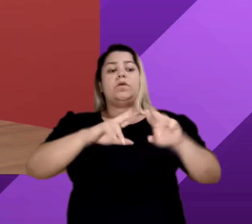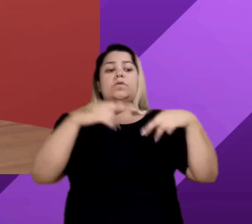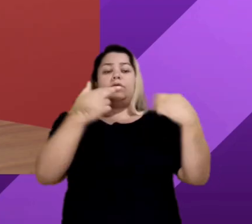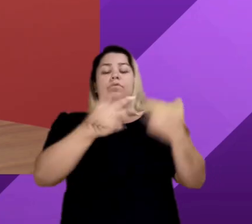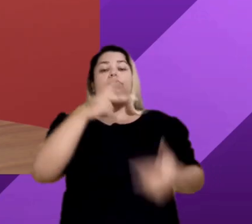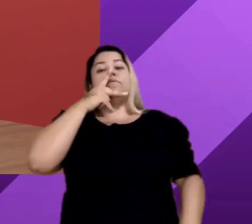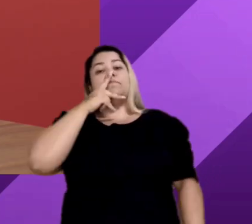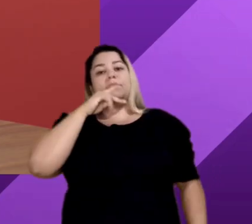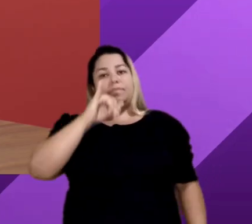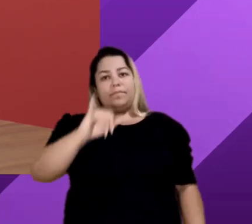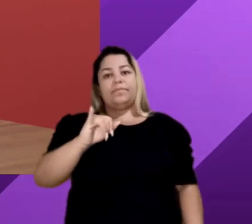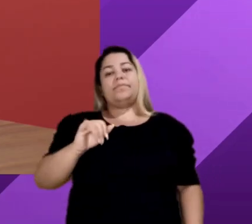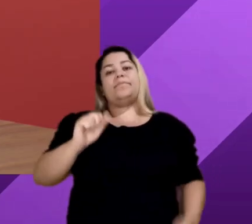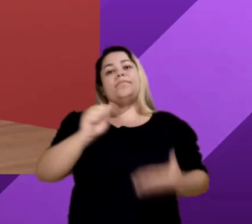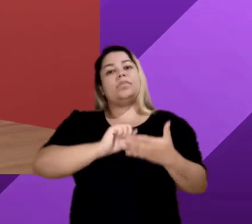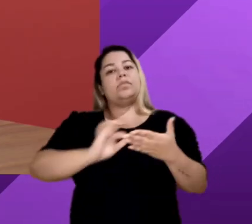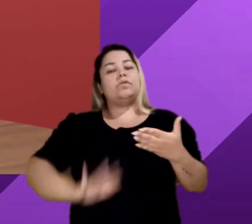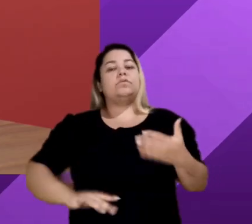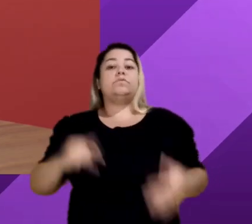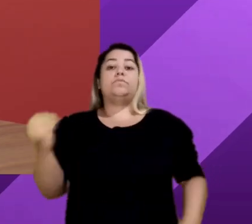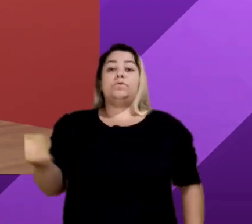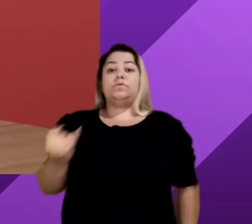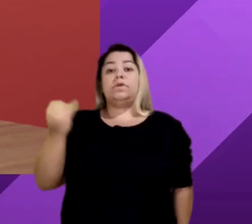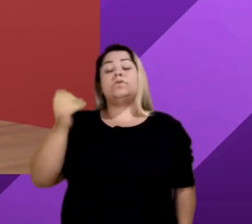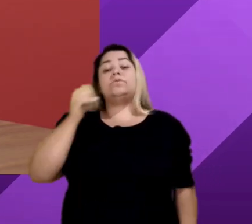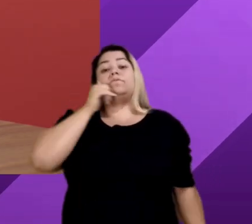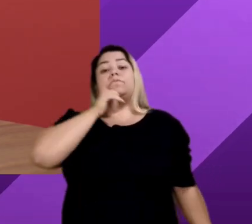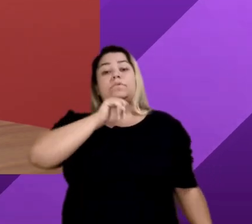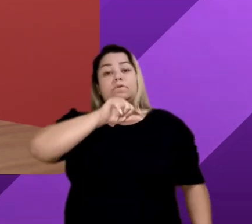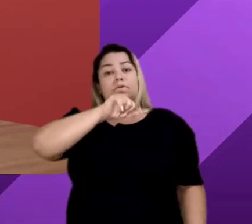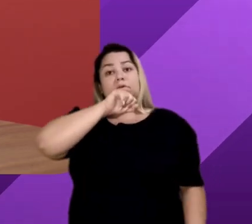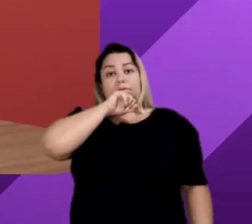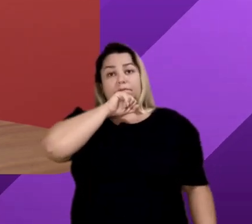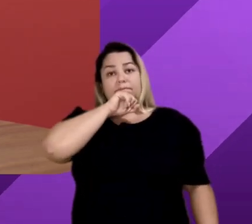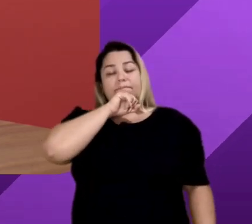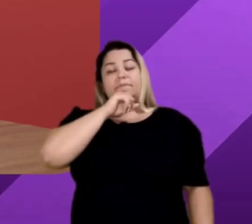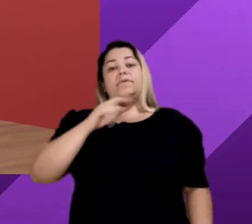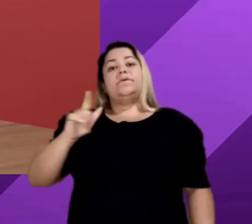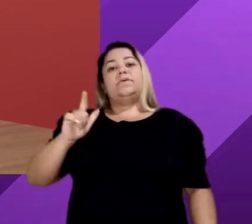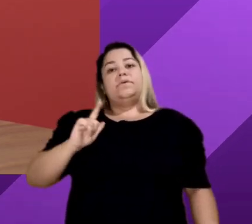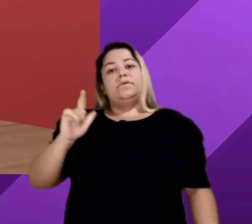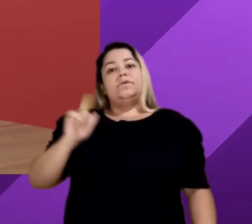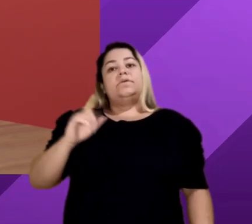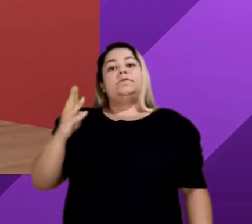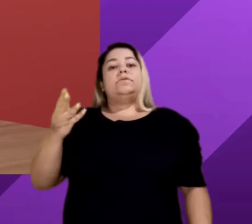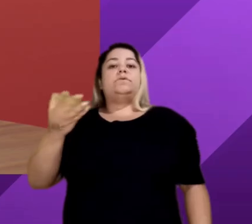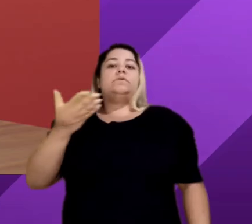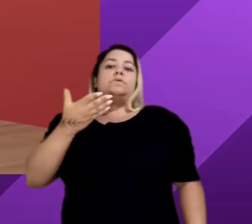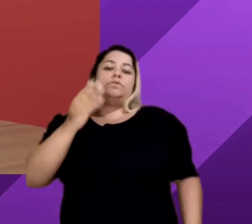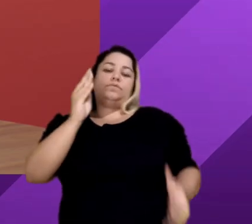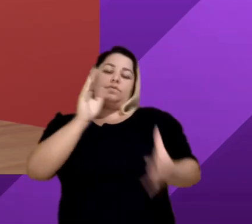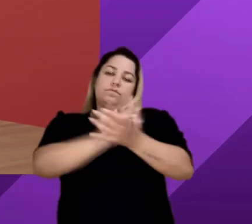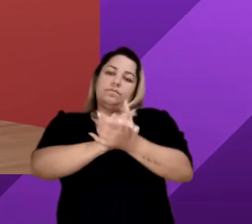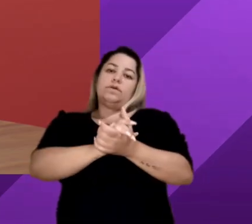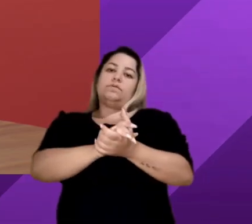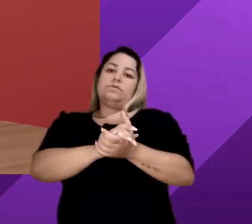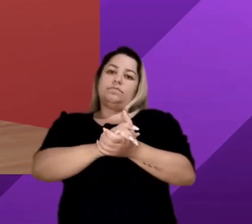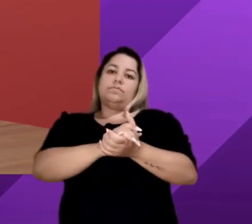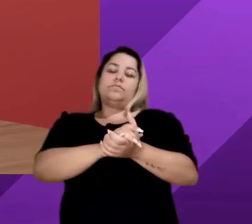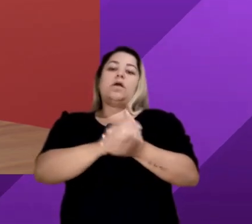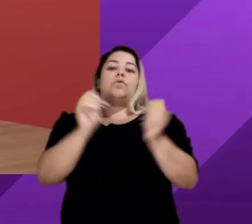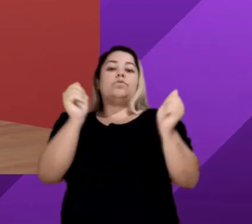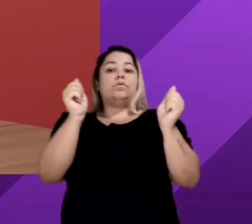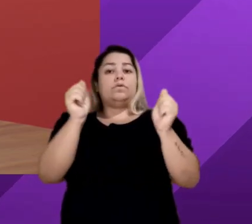uma atividade importante de mãe, e ter o seu companheiro para dividir isso com você e suprir esse